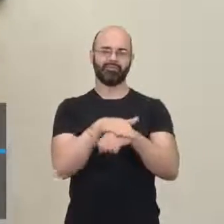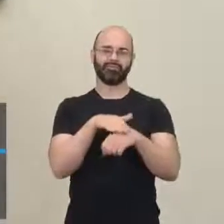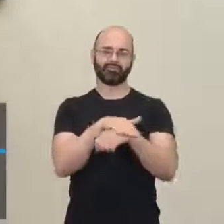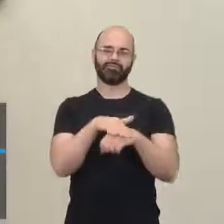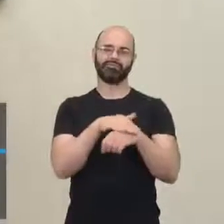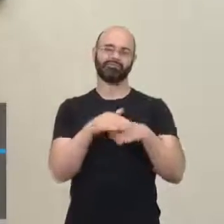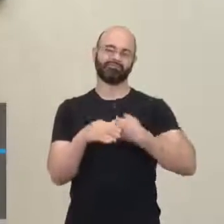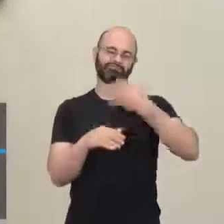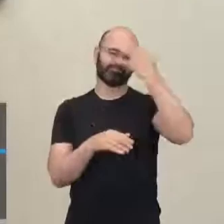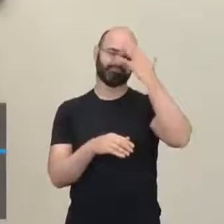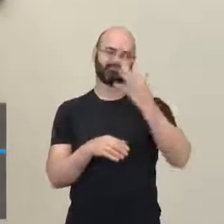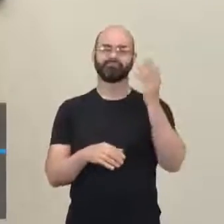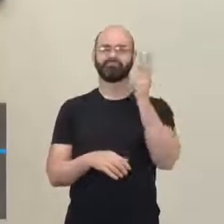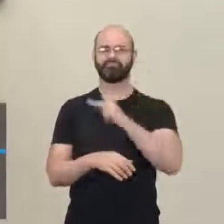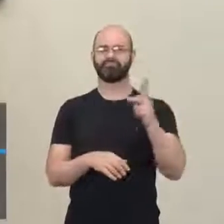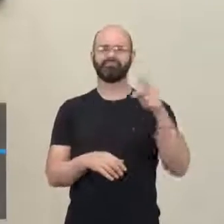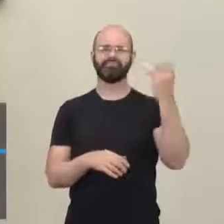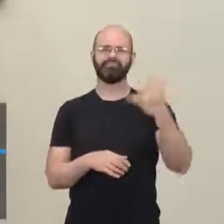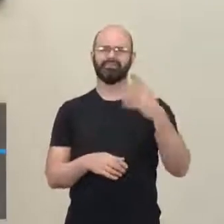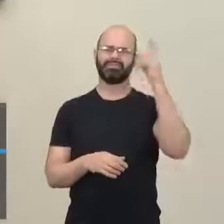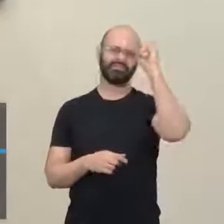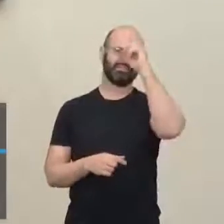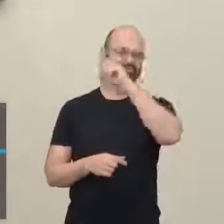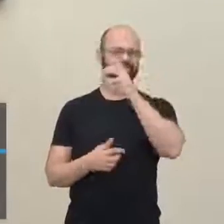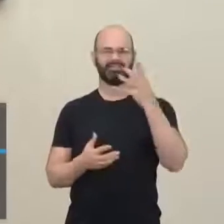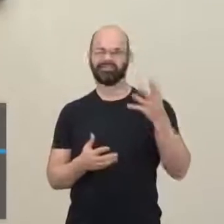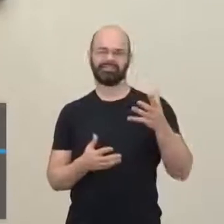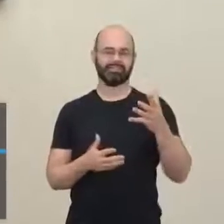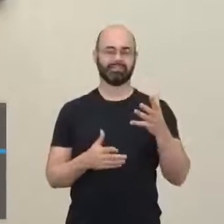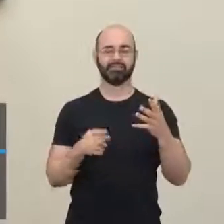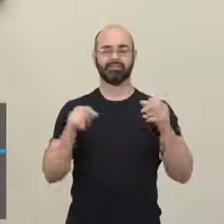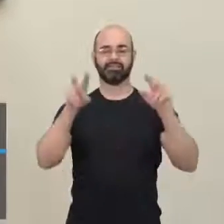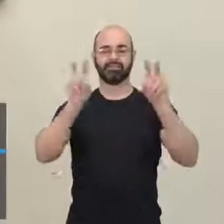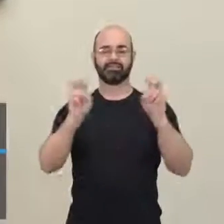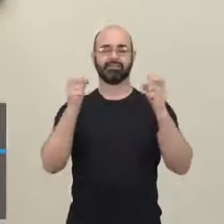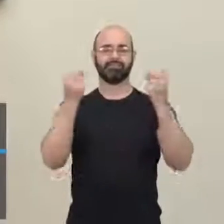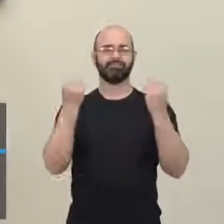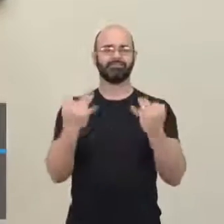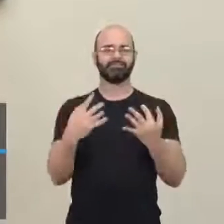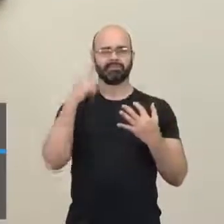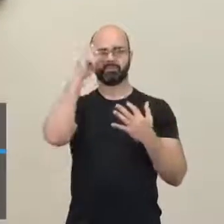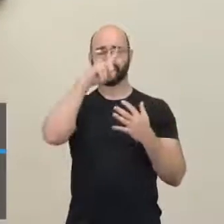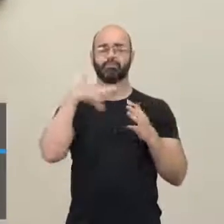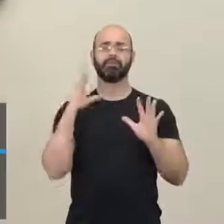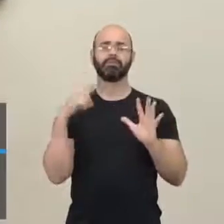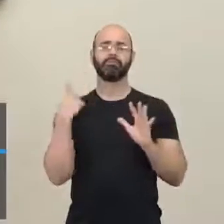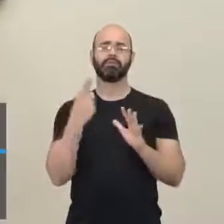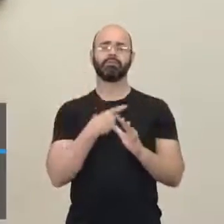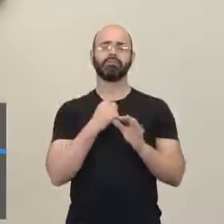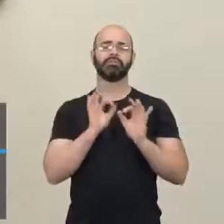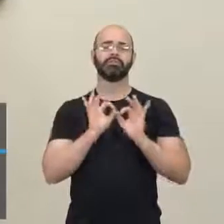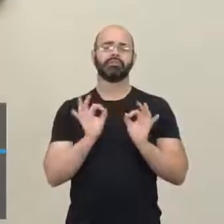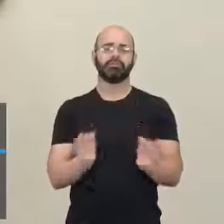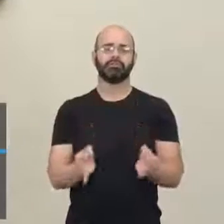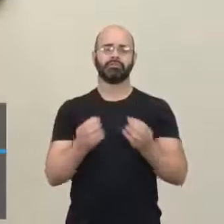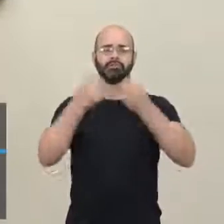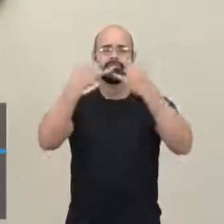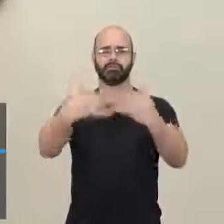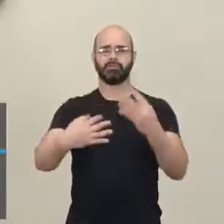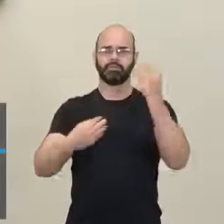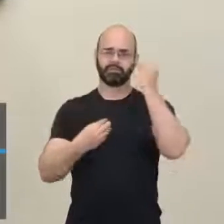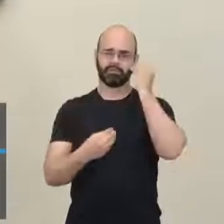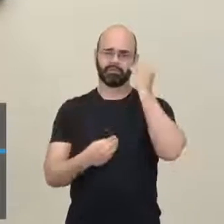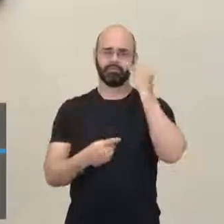né, às vezes os professores falam, é muito complicado esse tema da aula, mas a gente tenta simplificar da melhor maneira possível, até porque o